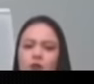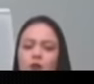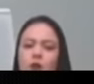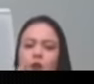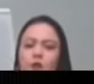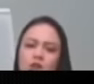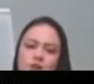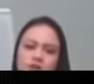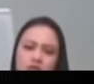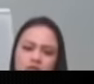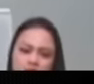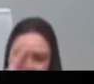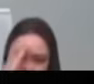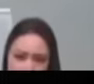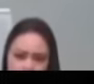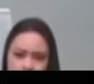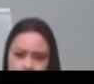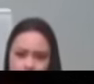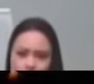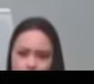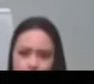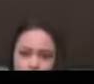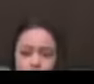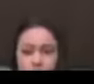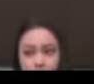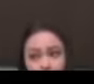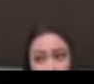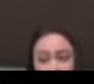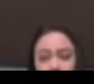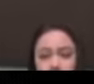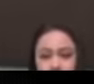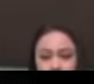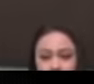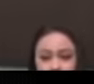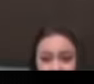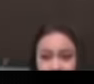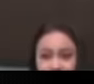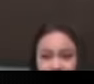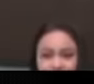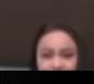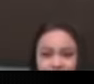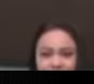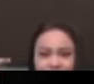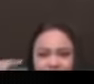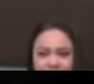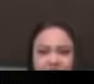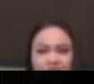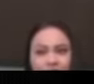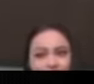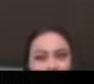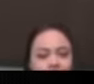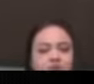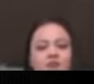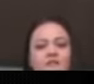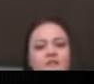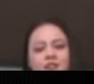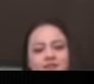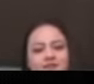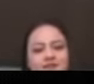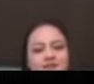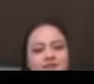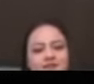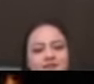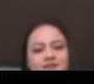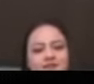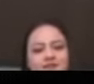convencer... mais ninguém aqui. Eu tenho esperança de convencer Vossa Excelência. Eu estou convicto que Vossa Excelência vai se convencer.